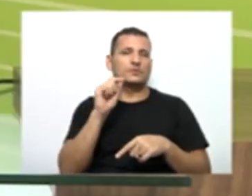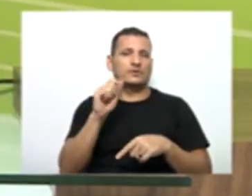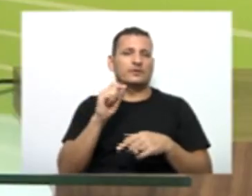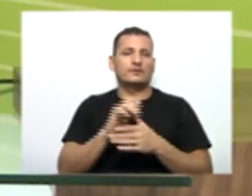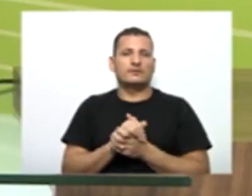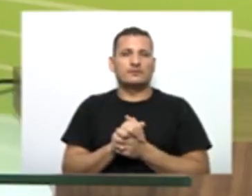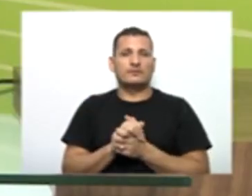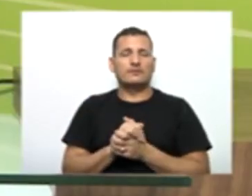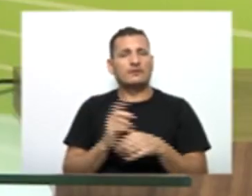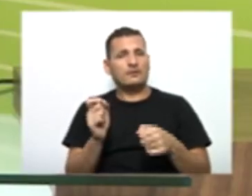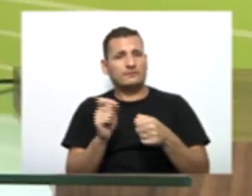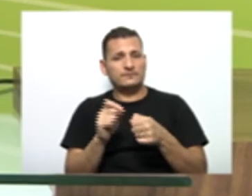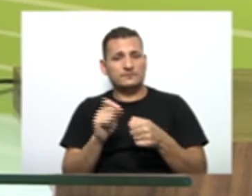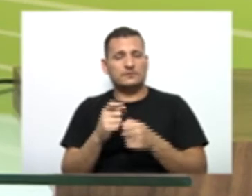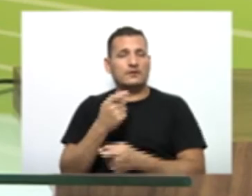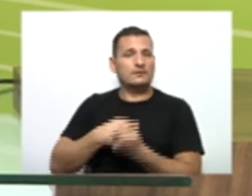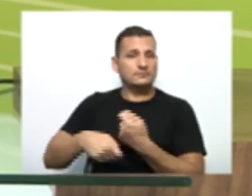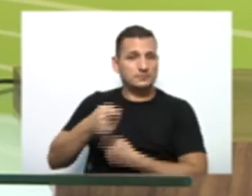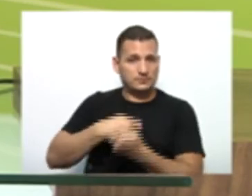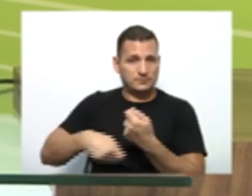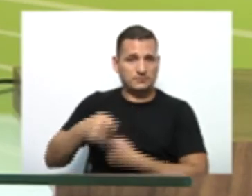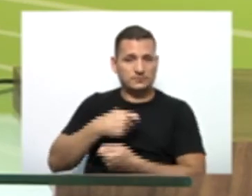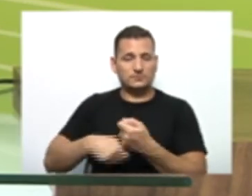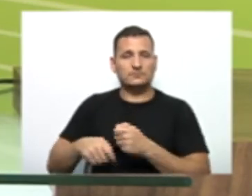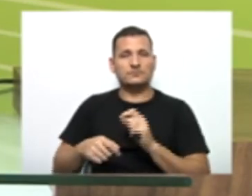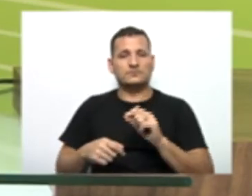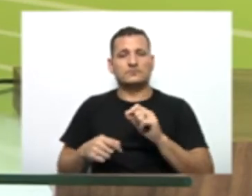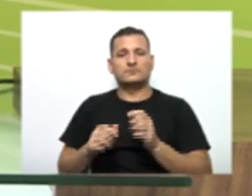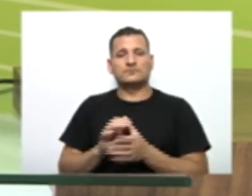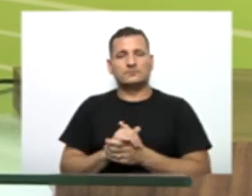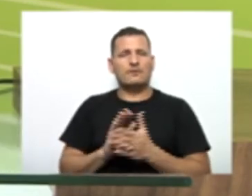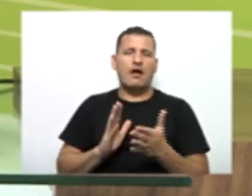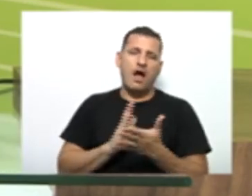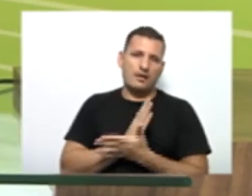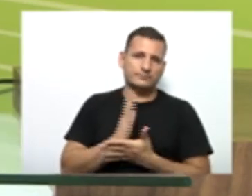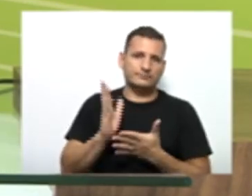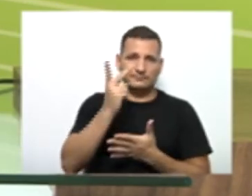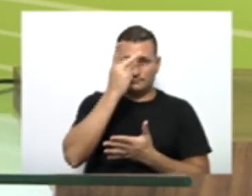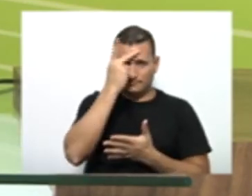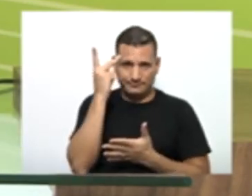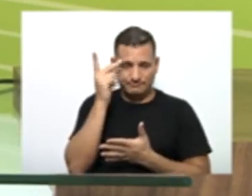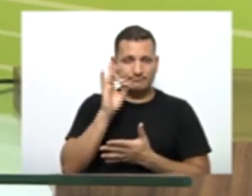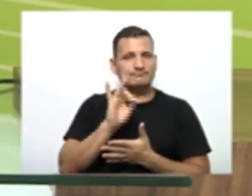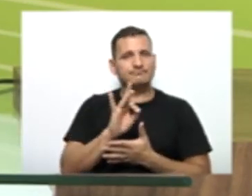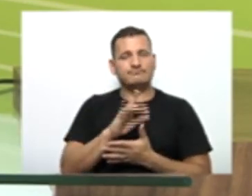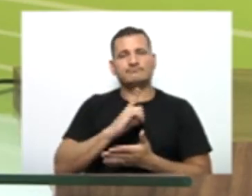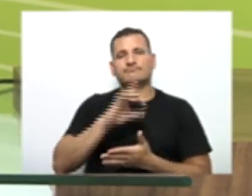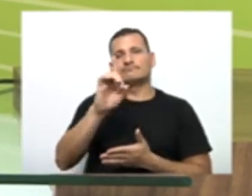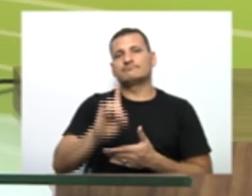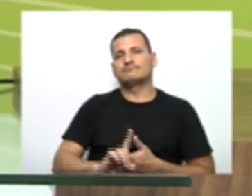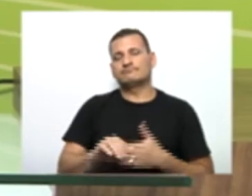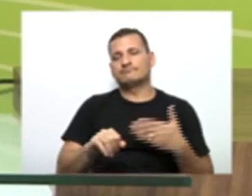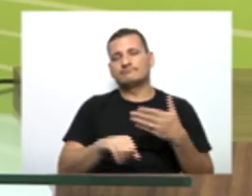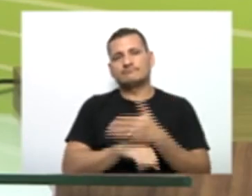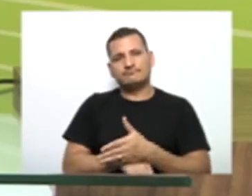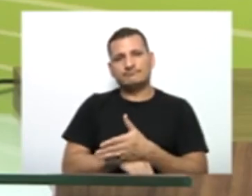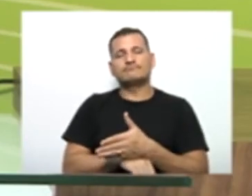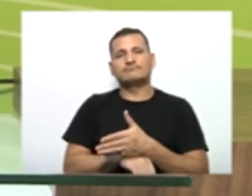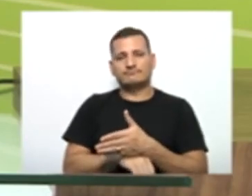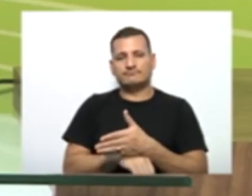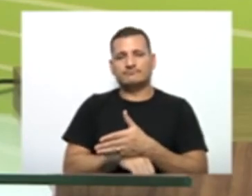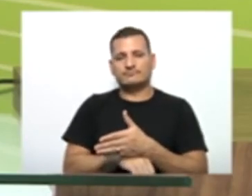Então, nem todas as pessoas participavam da atividade da polis, como nós estamos vendo aqui na definição de Aristóteles. Além disso,